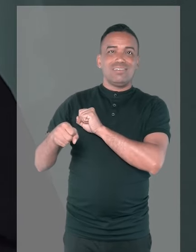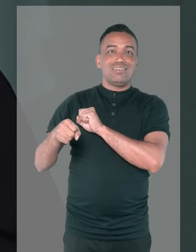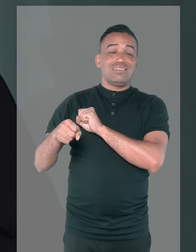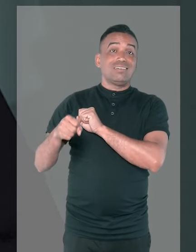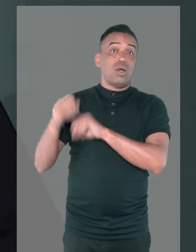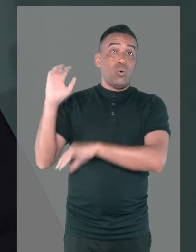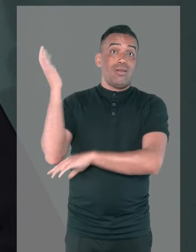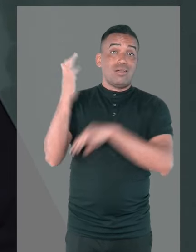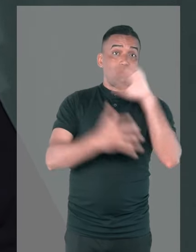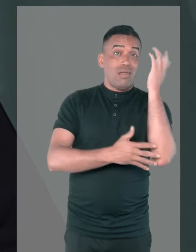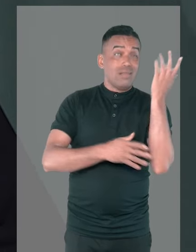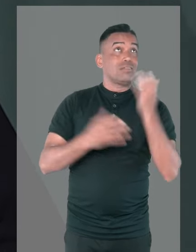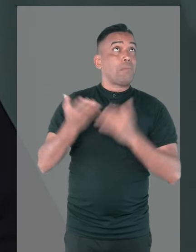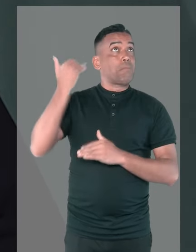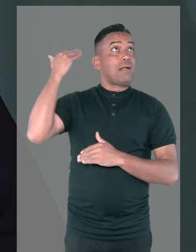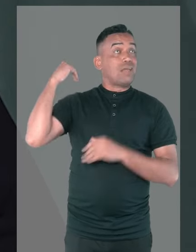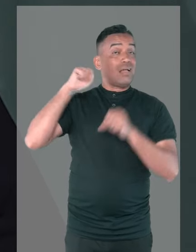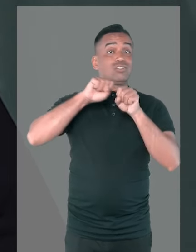destruir através das